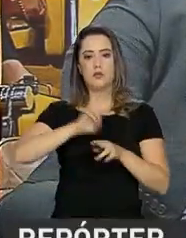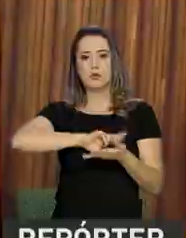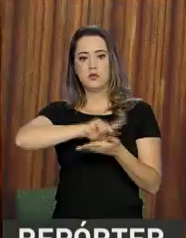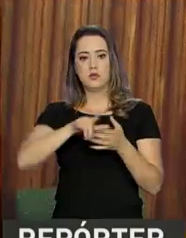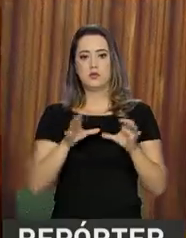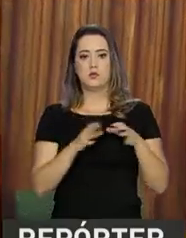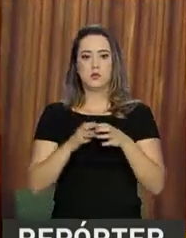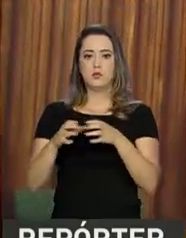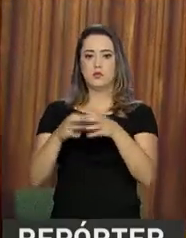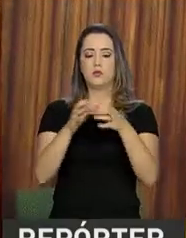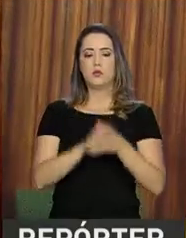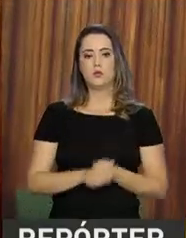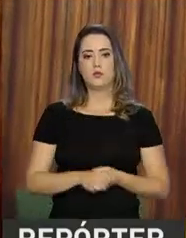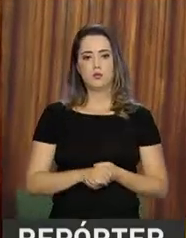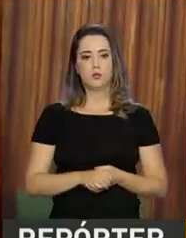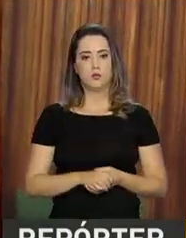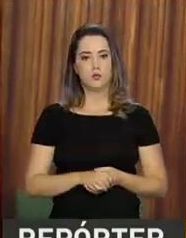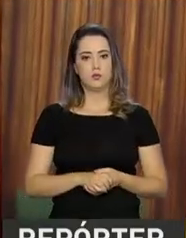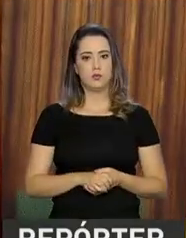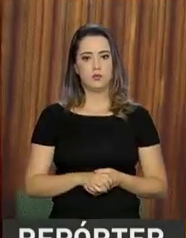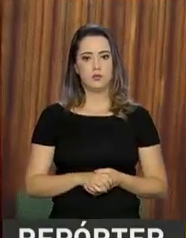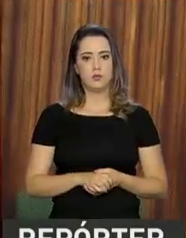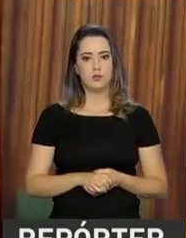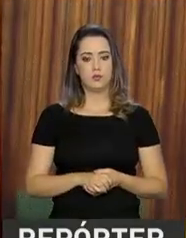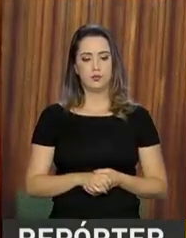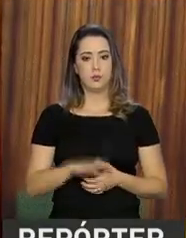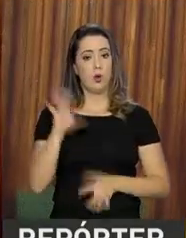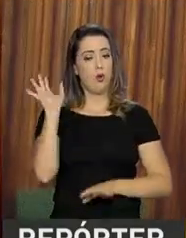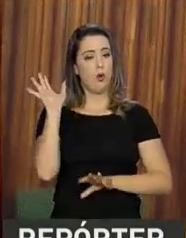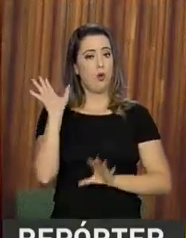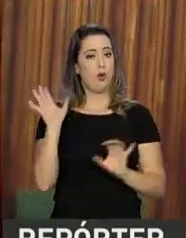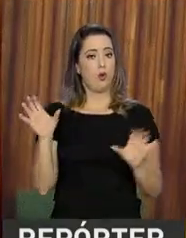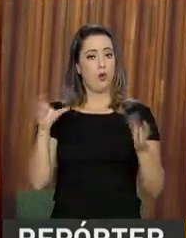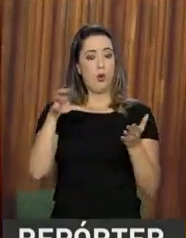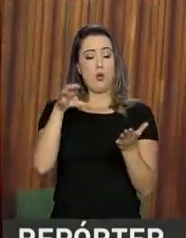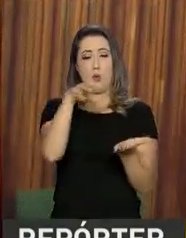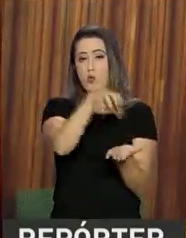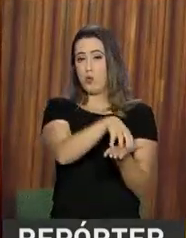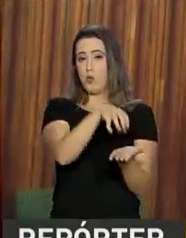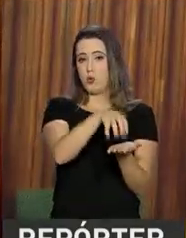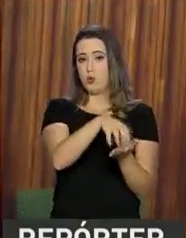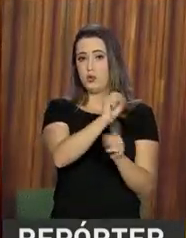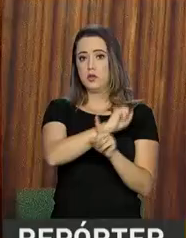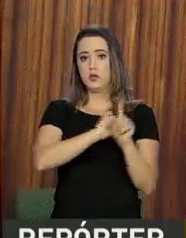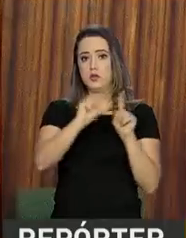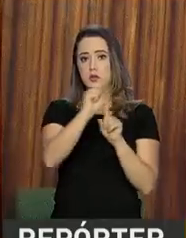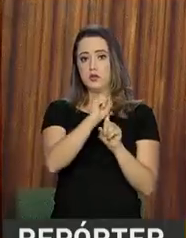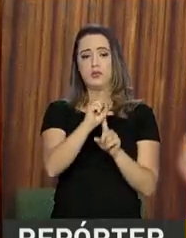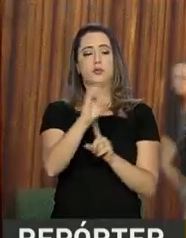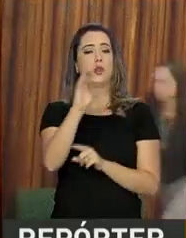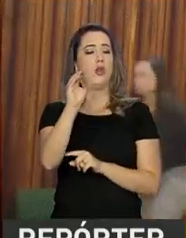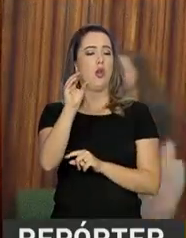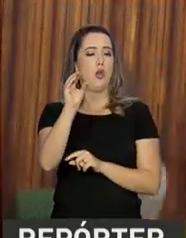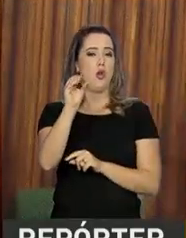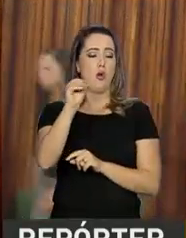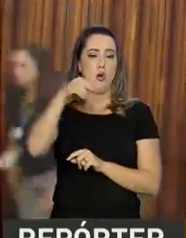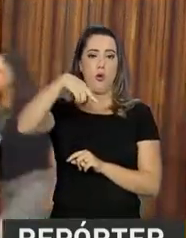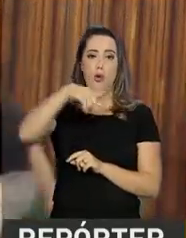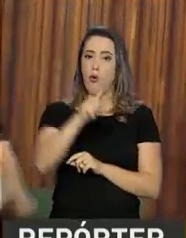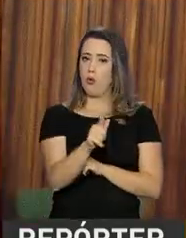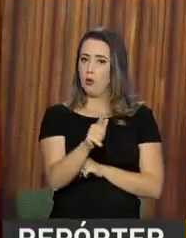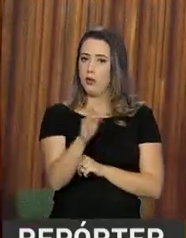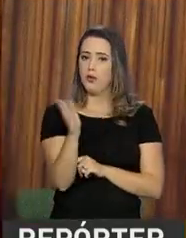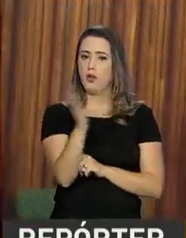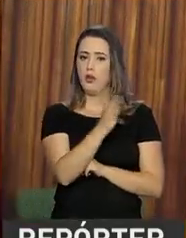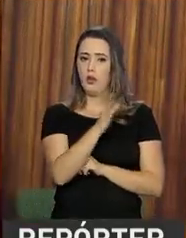são as categorias de organizações das sociedade civil onde entra a organizações sociais os simpsons ngs de todas